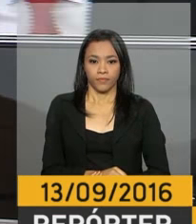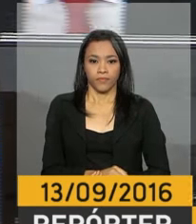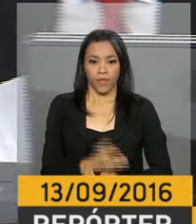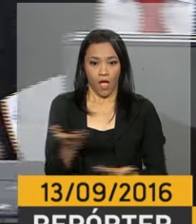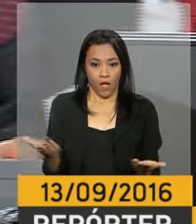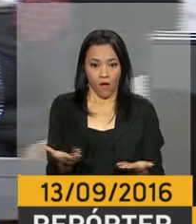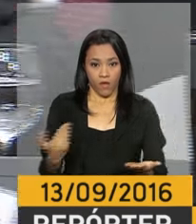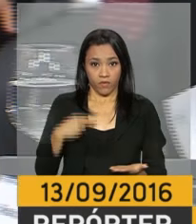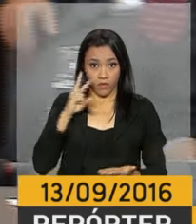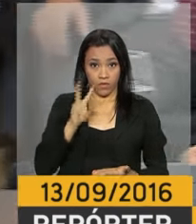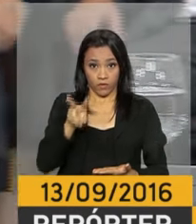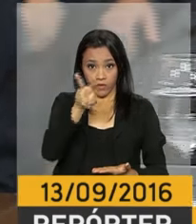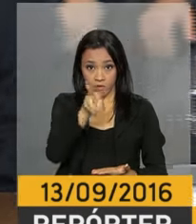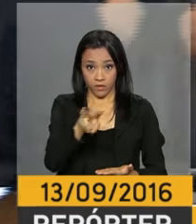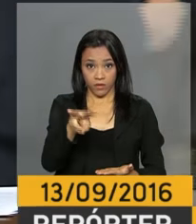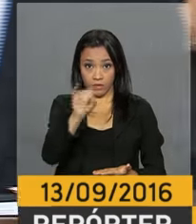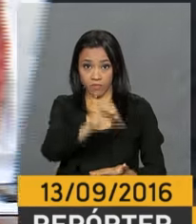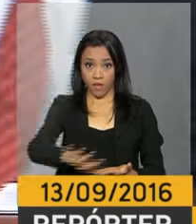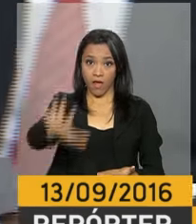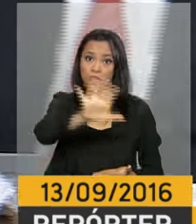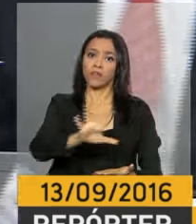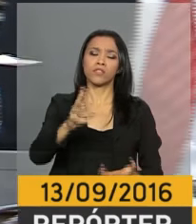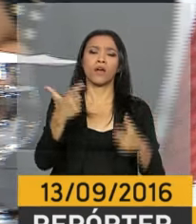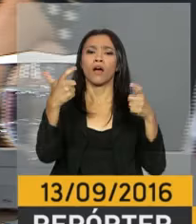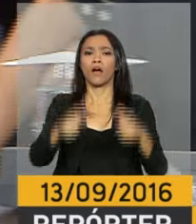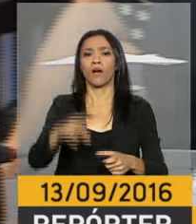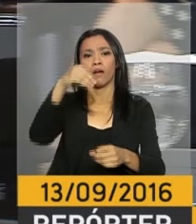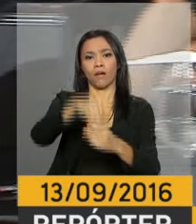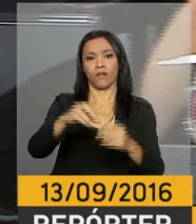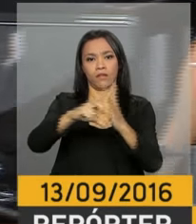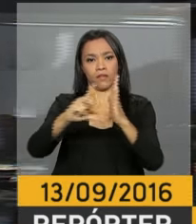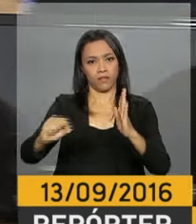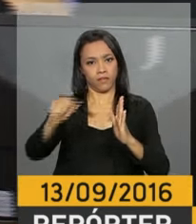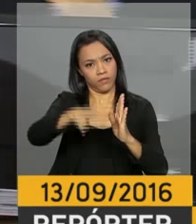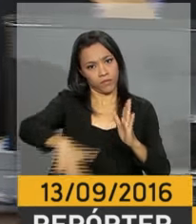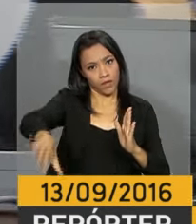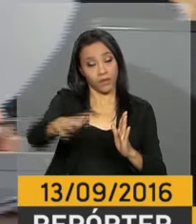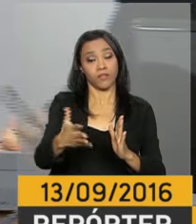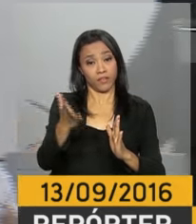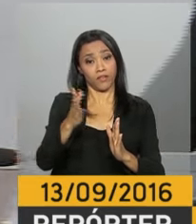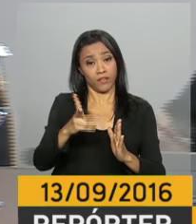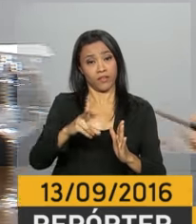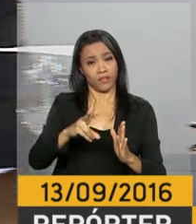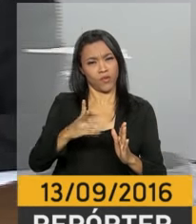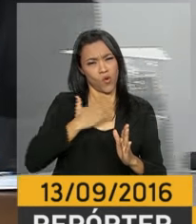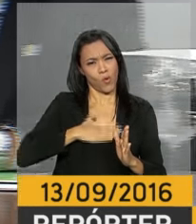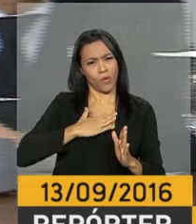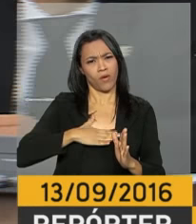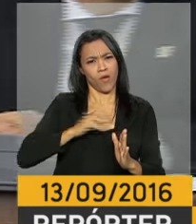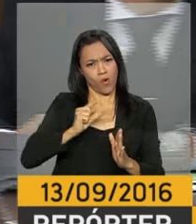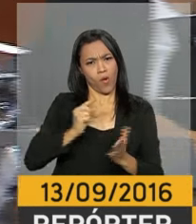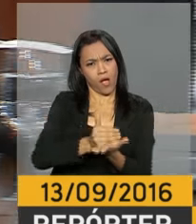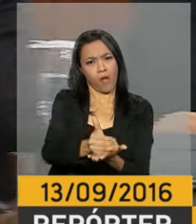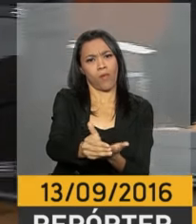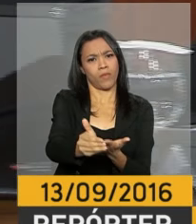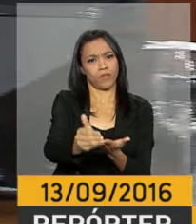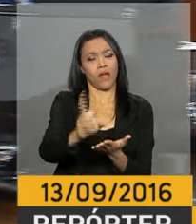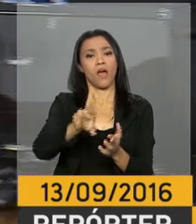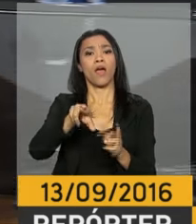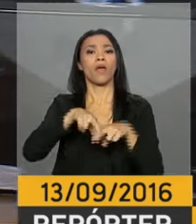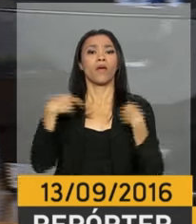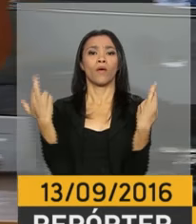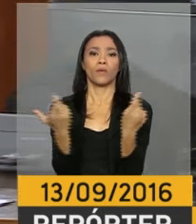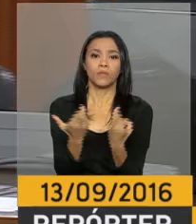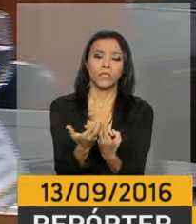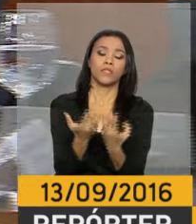são imagens ao vivo direto do Palácio do Planalto Onde está acontecendo começou agora a a reunião